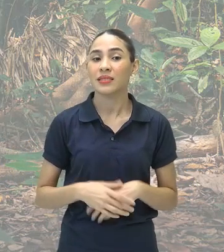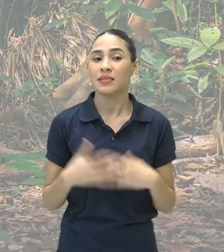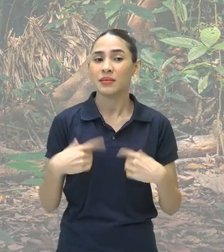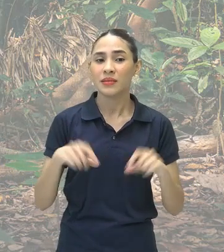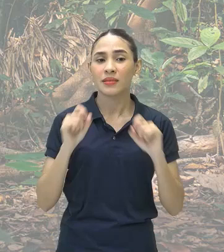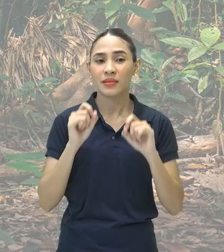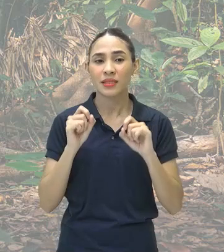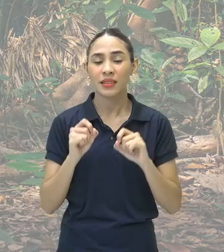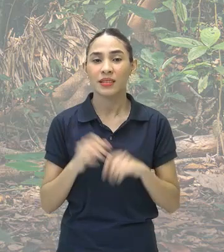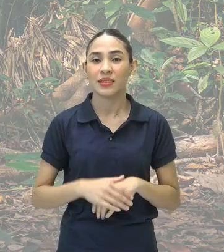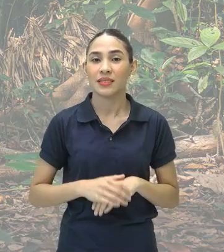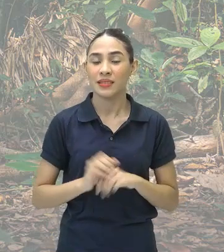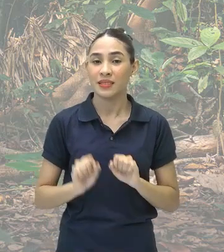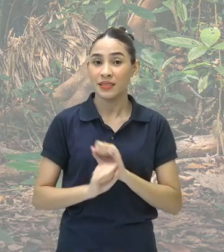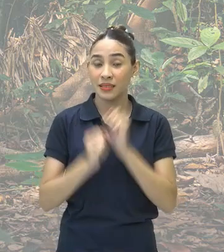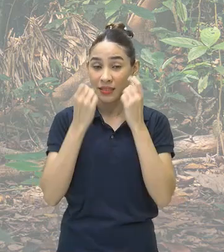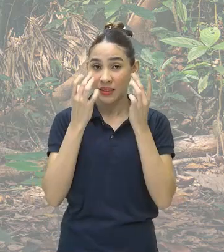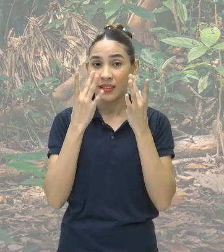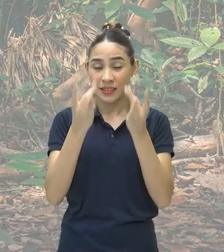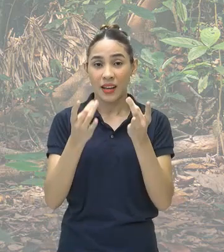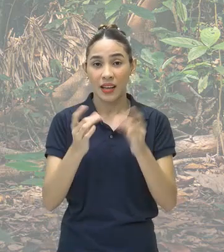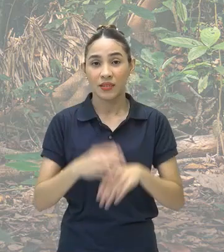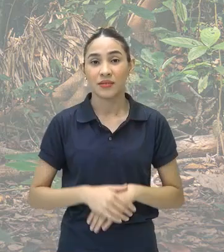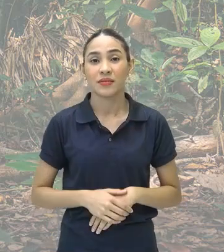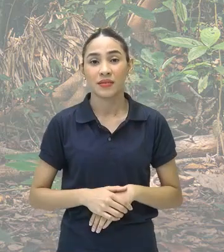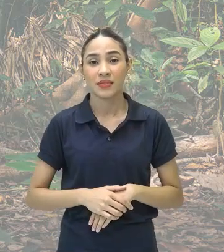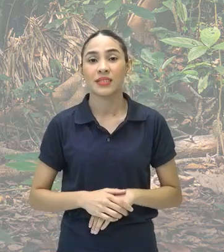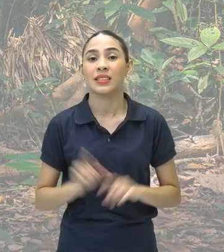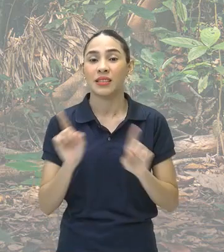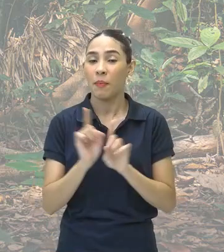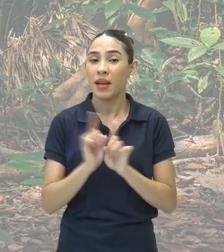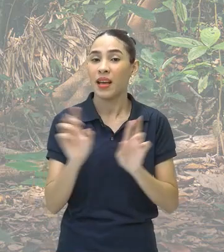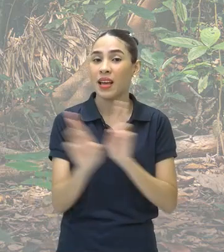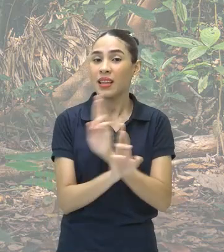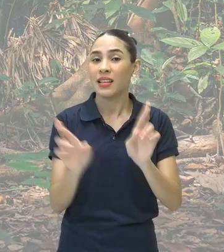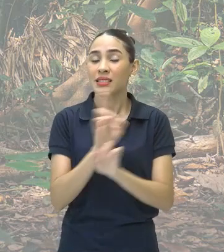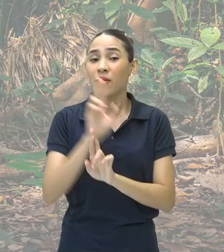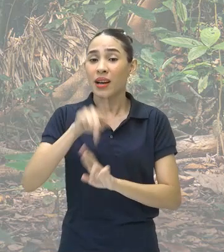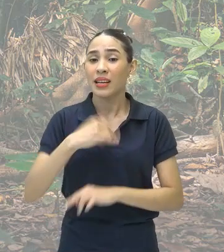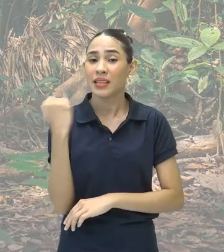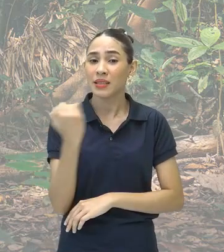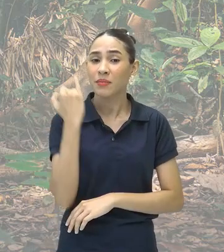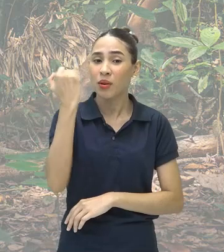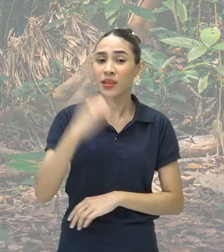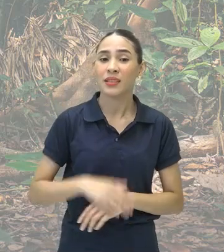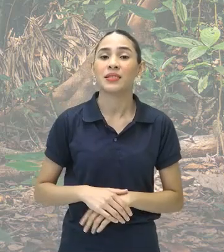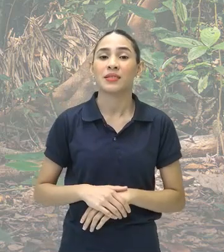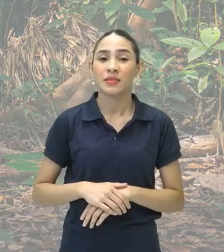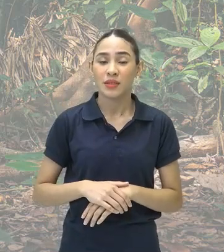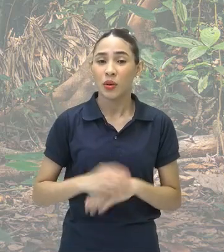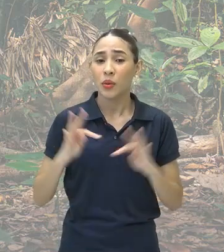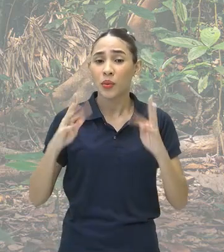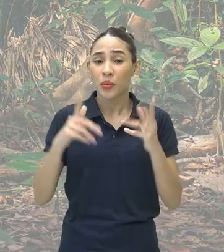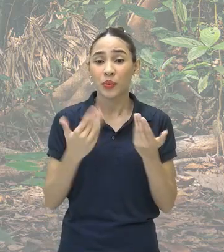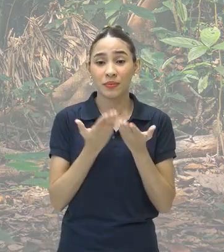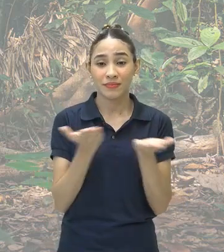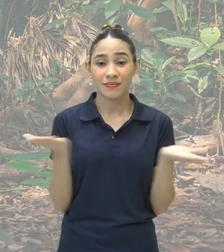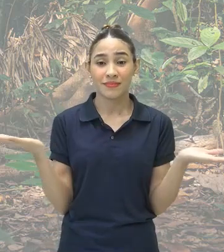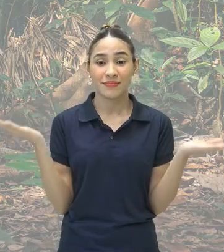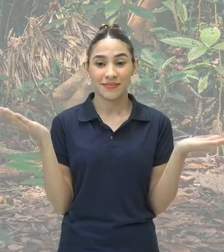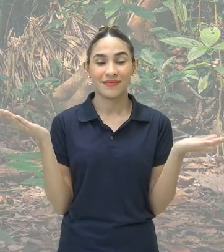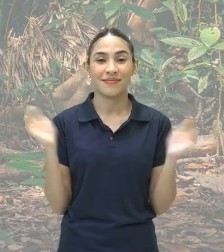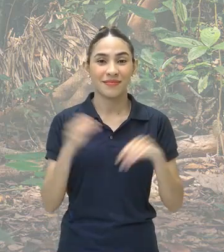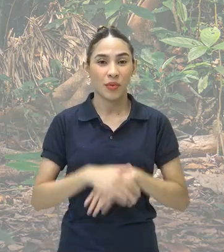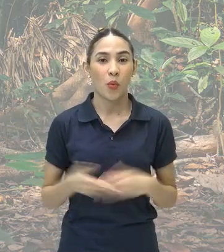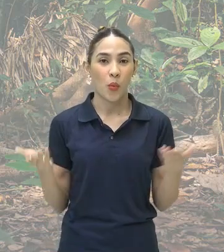ficar ligado nisso daí, tá? Essa relação, ela é muito importante. A relação com tudo isso que nós